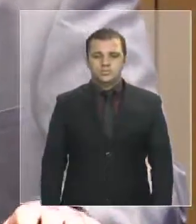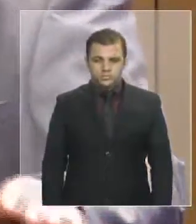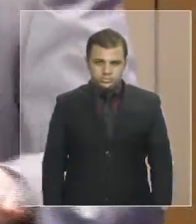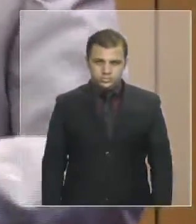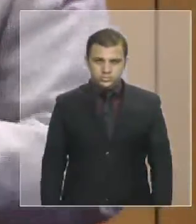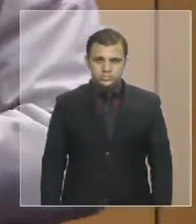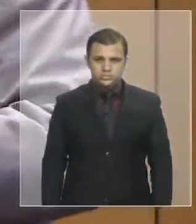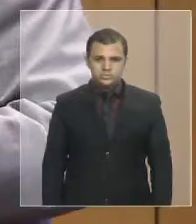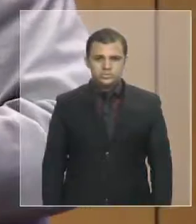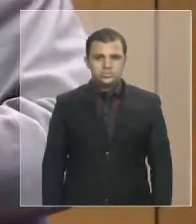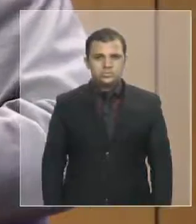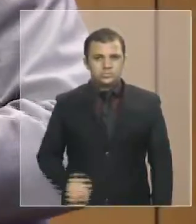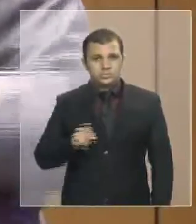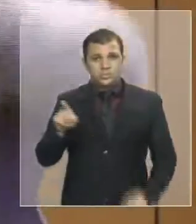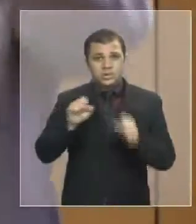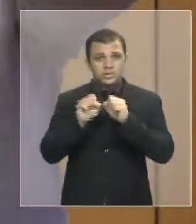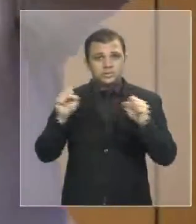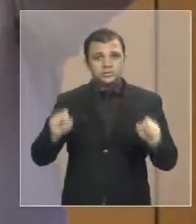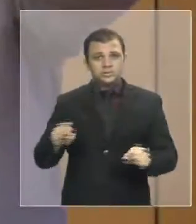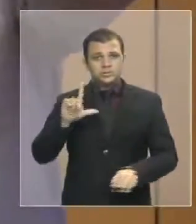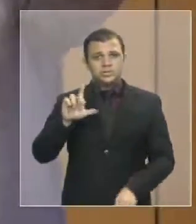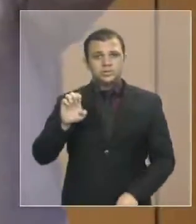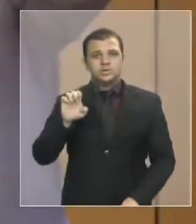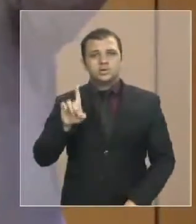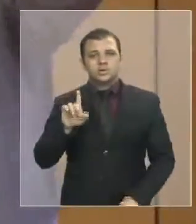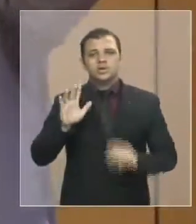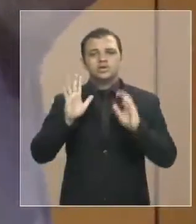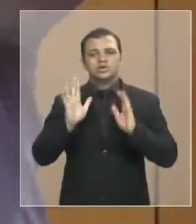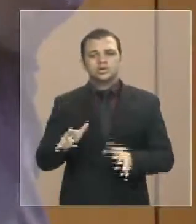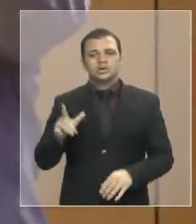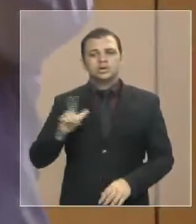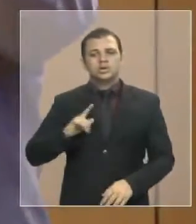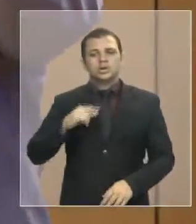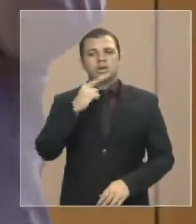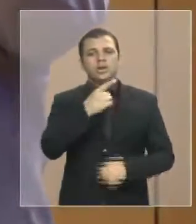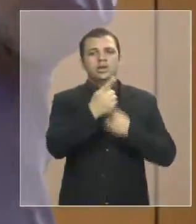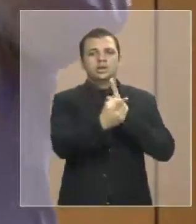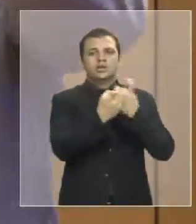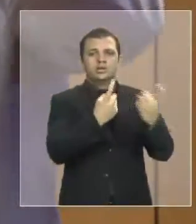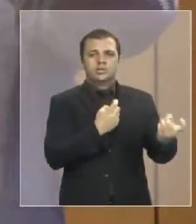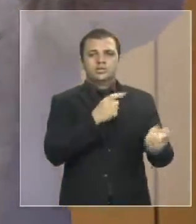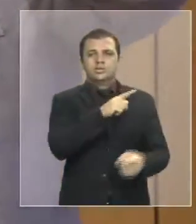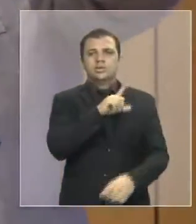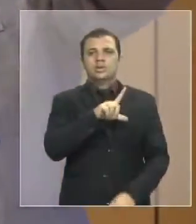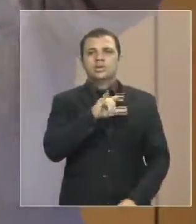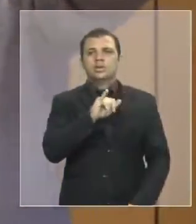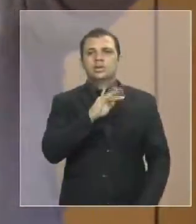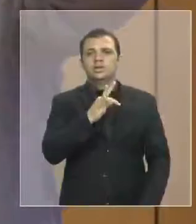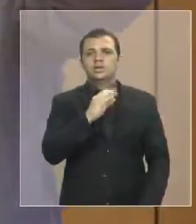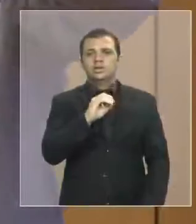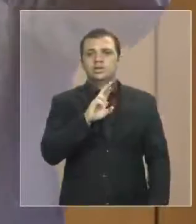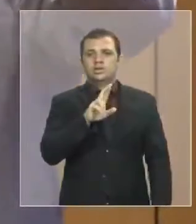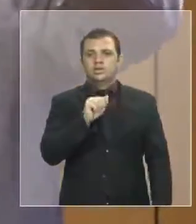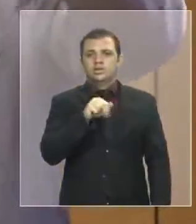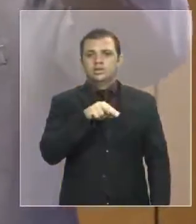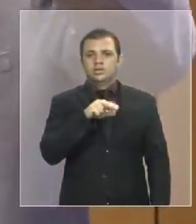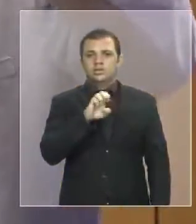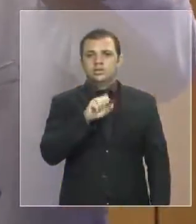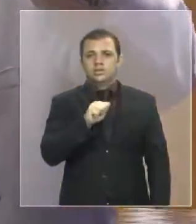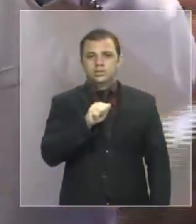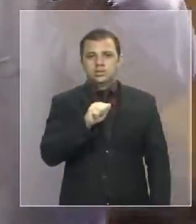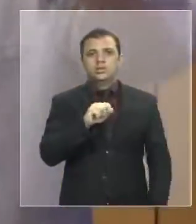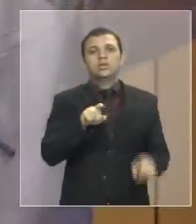esse sistema já foi implantado na avenida litorânea na avenida av senha uma das